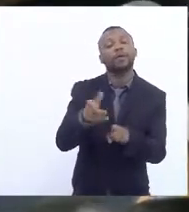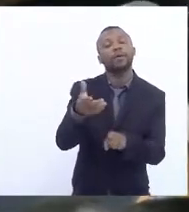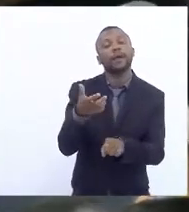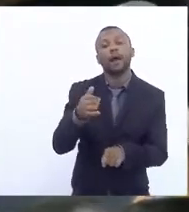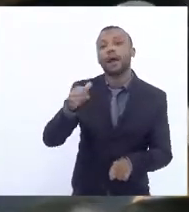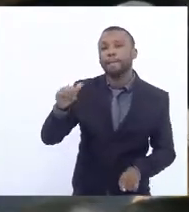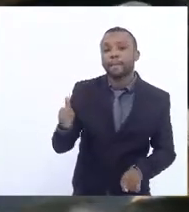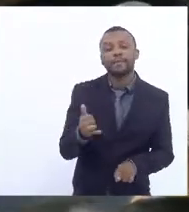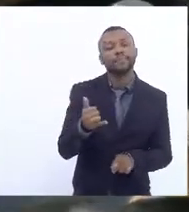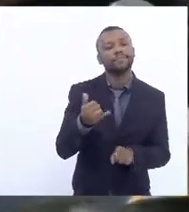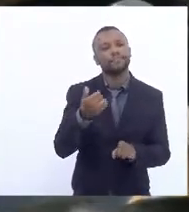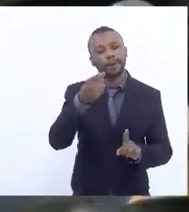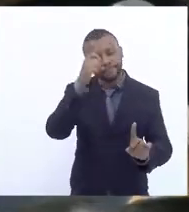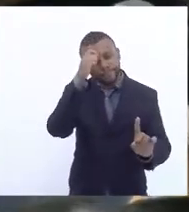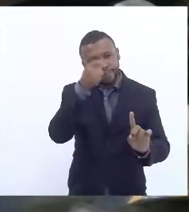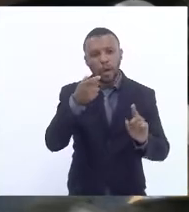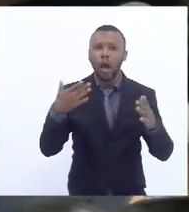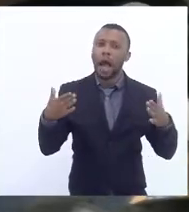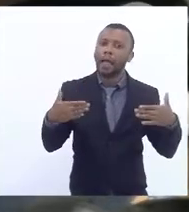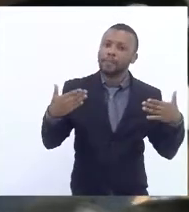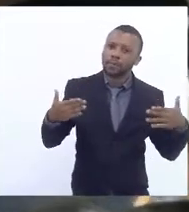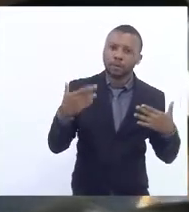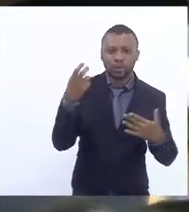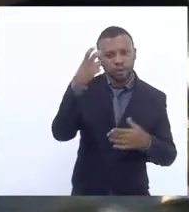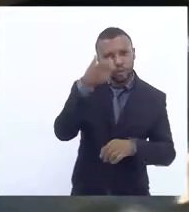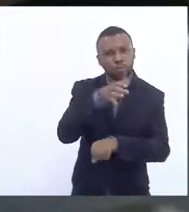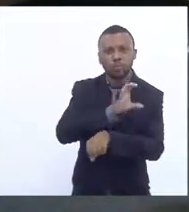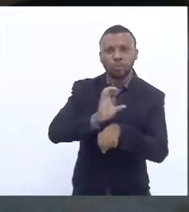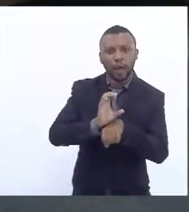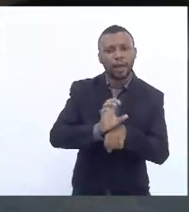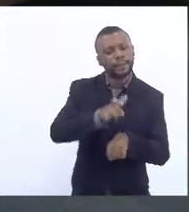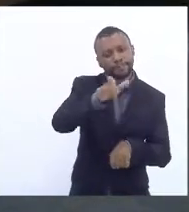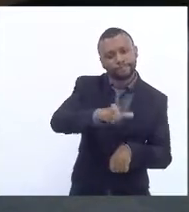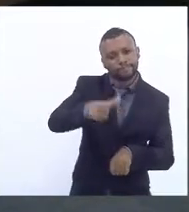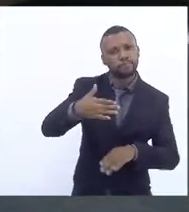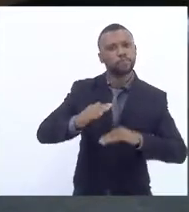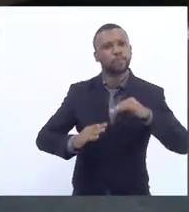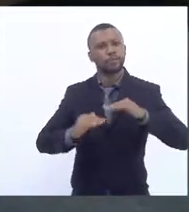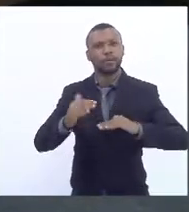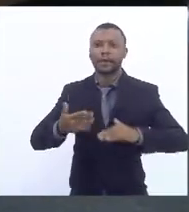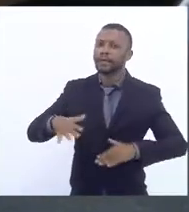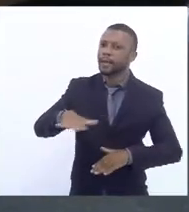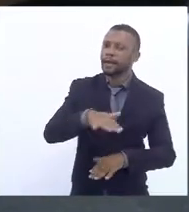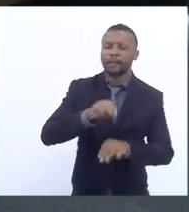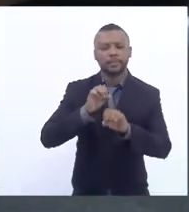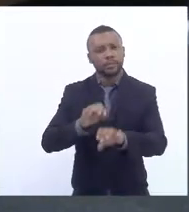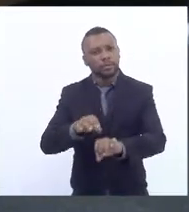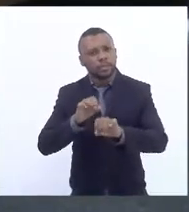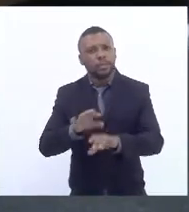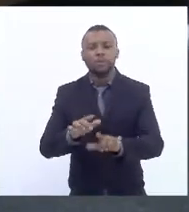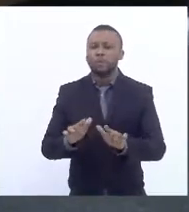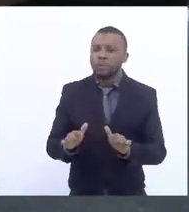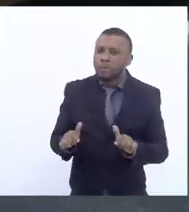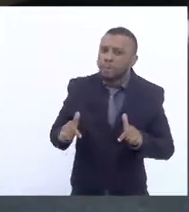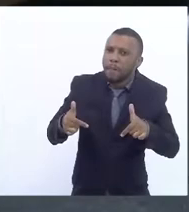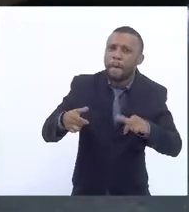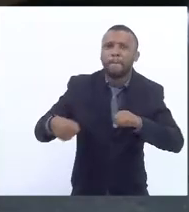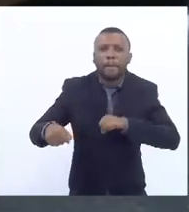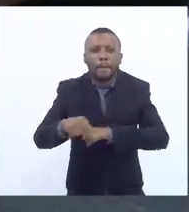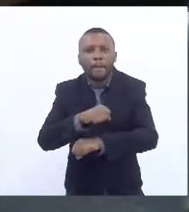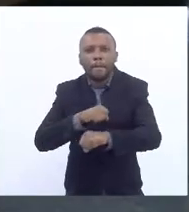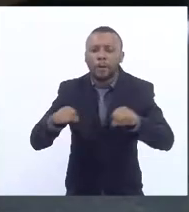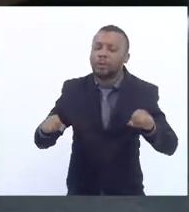rapidamente saudar aqui os animadores culturais, esses profissionais da educação que estão se mobilizando, porque estão sofrendo uma